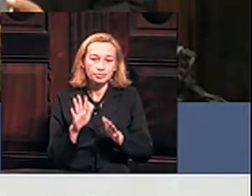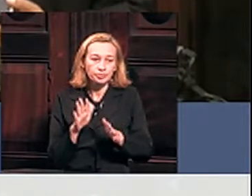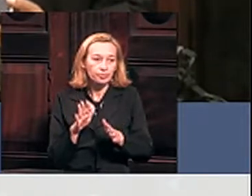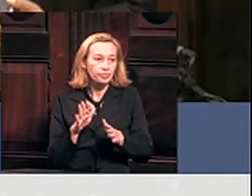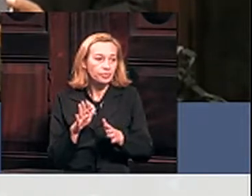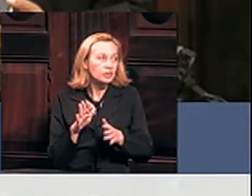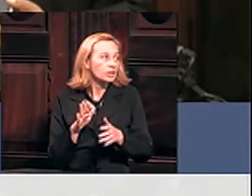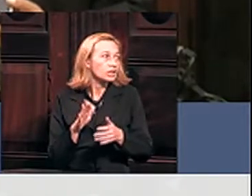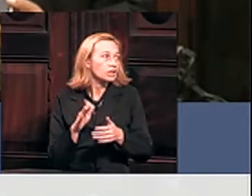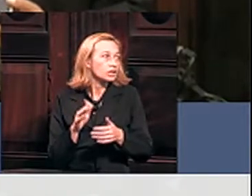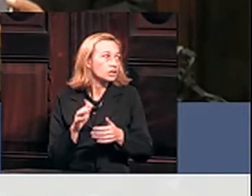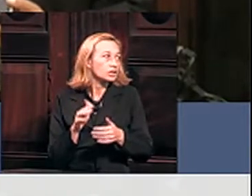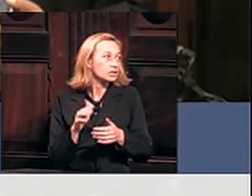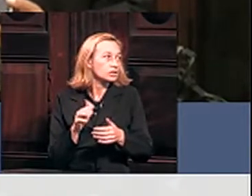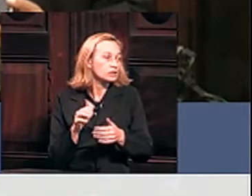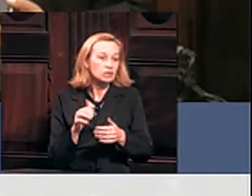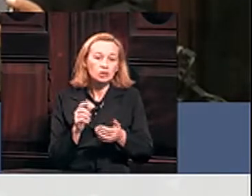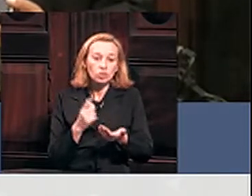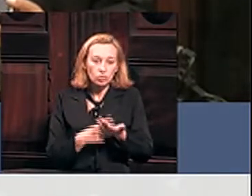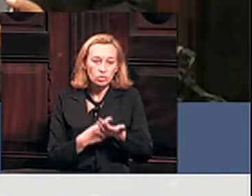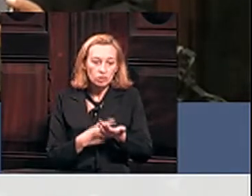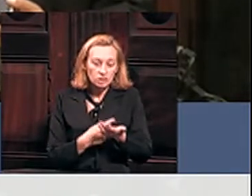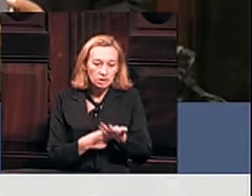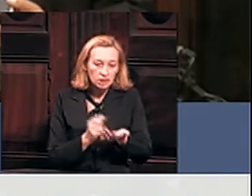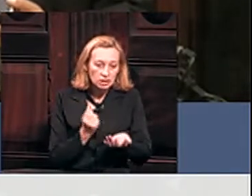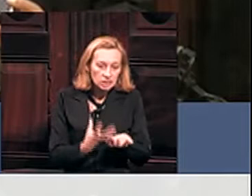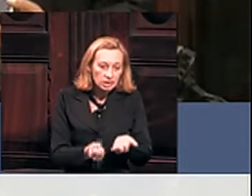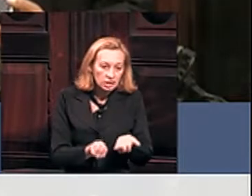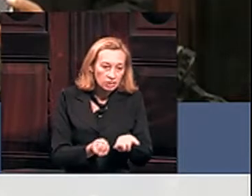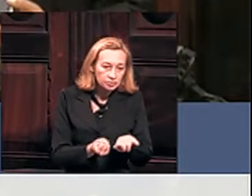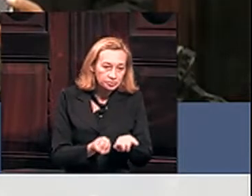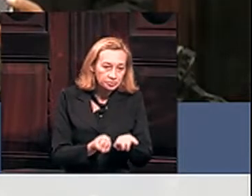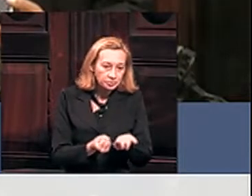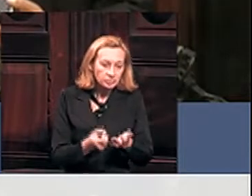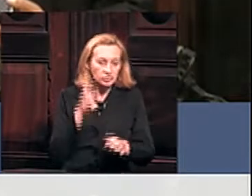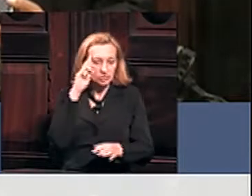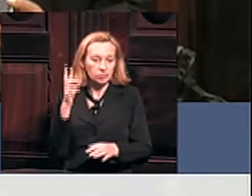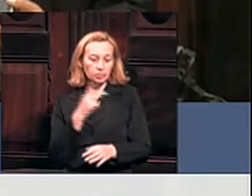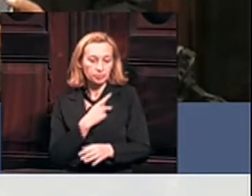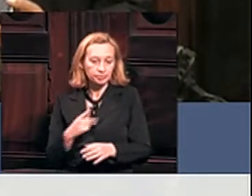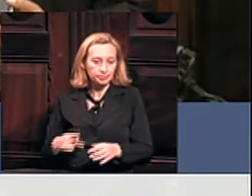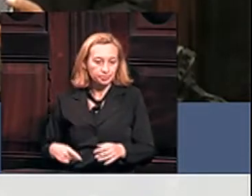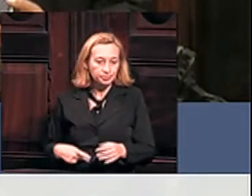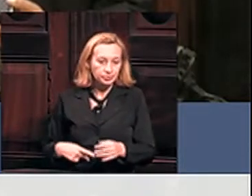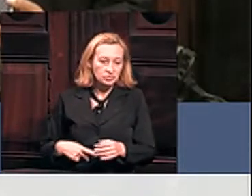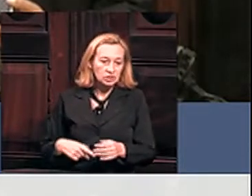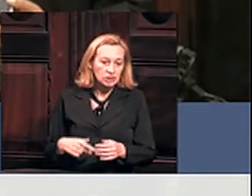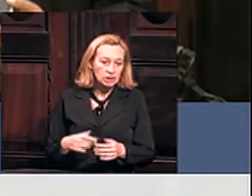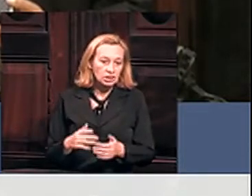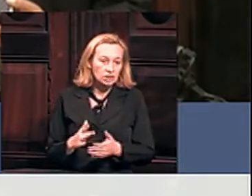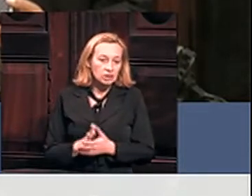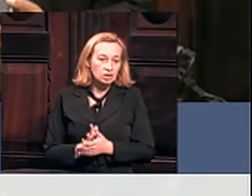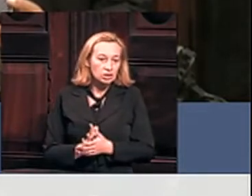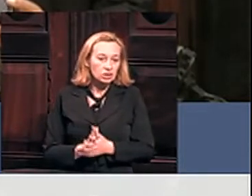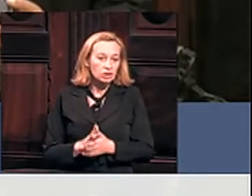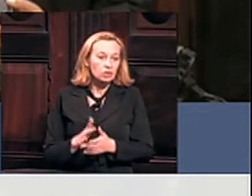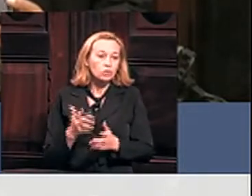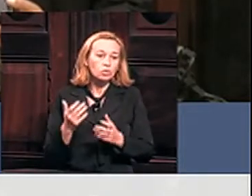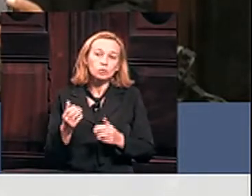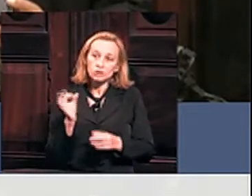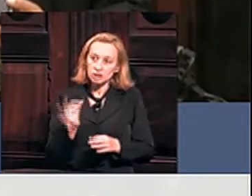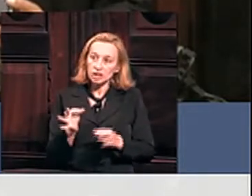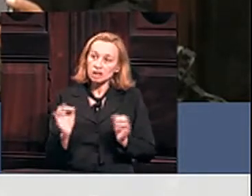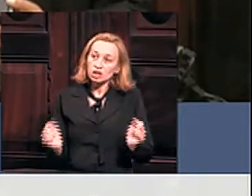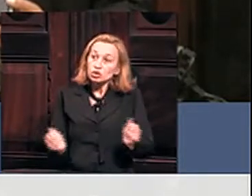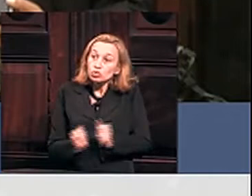É autorizativo... Vossa Excelência concorda, Luiz? Senhor presidente, eu acho que desde o primeiro momento, desde ontem, o espírito é de colaborar.